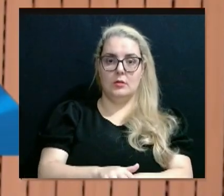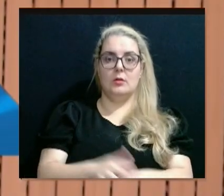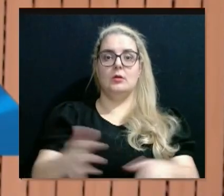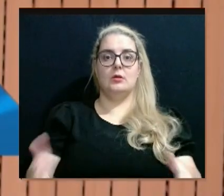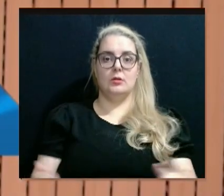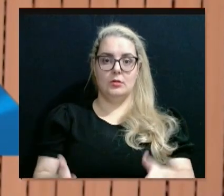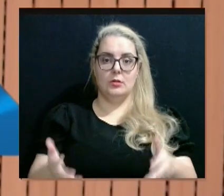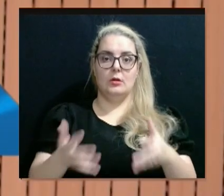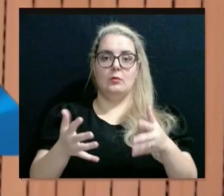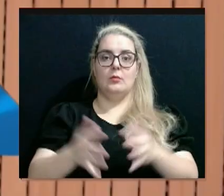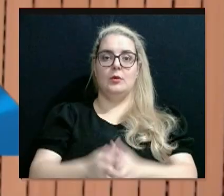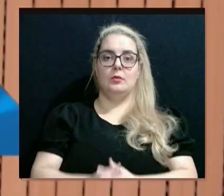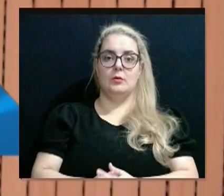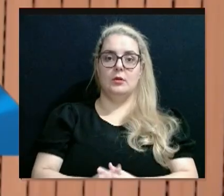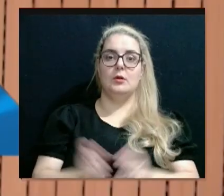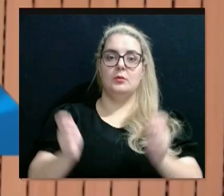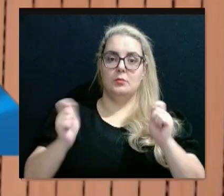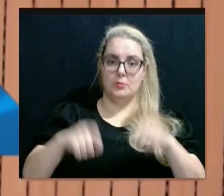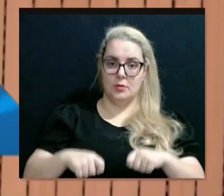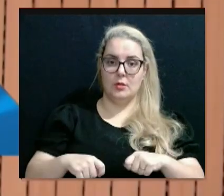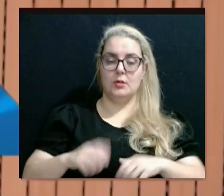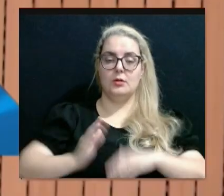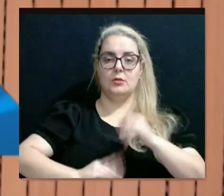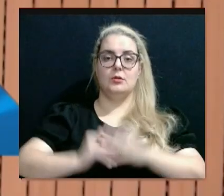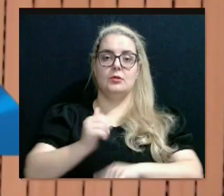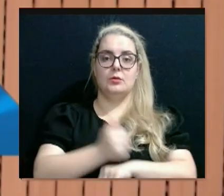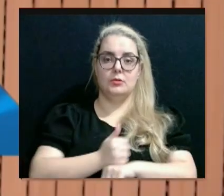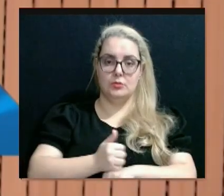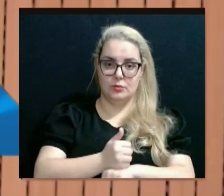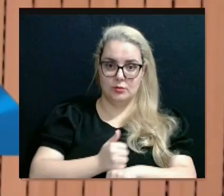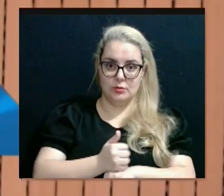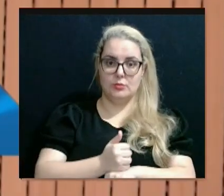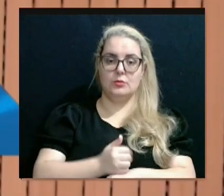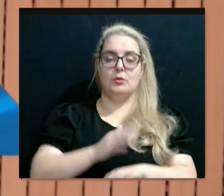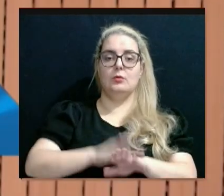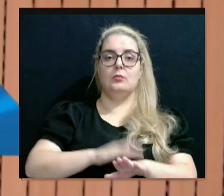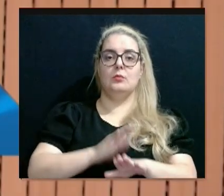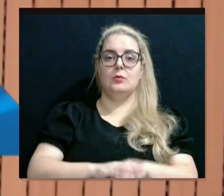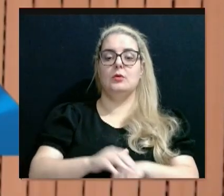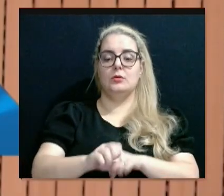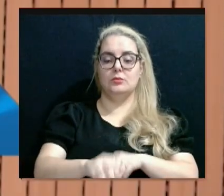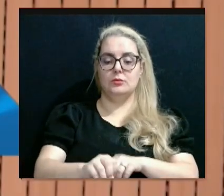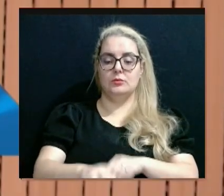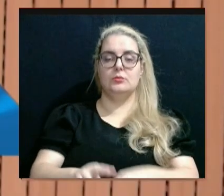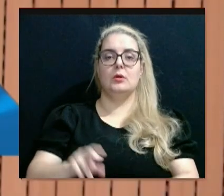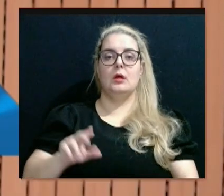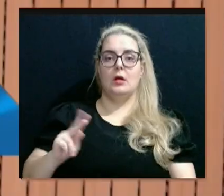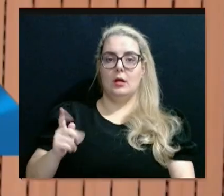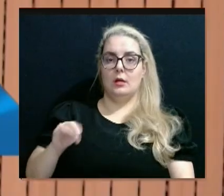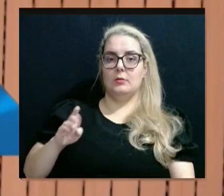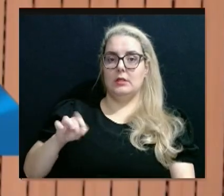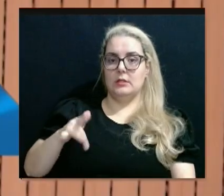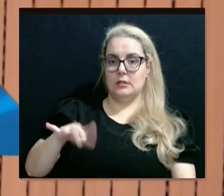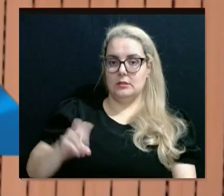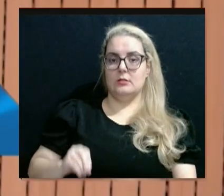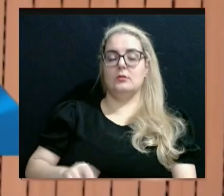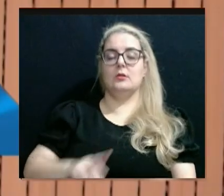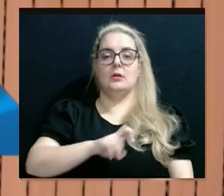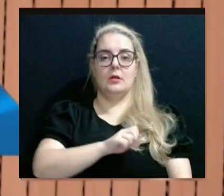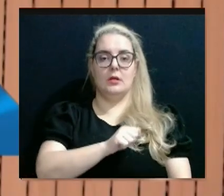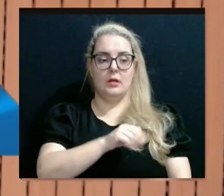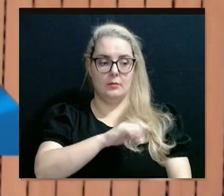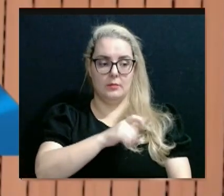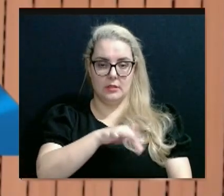a capacitação de profissionais para atuar na educação, habilitação e reabilitação da pessoa